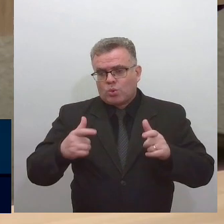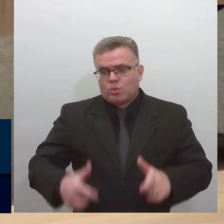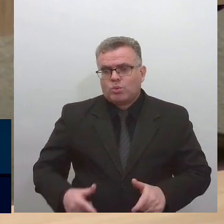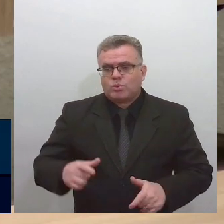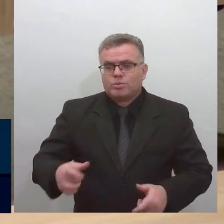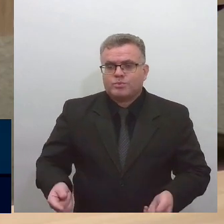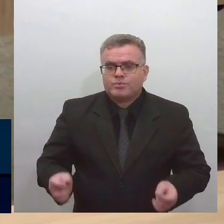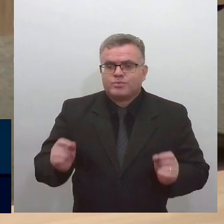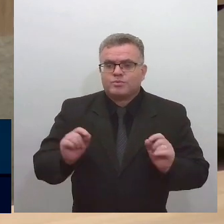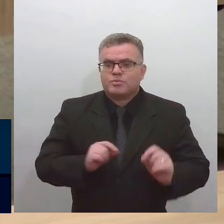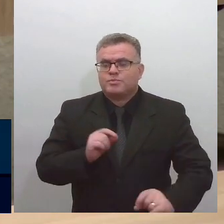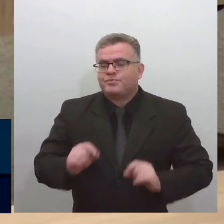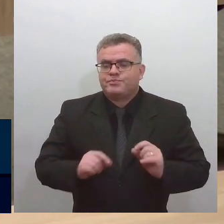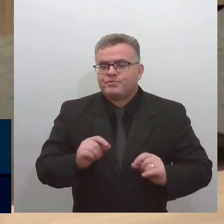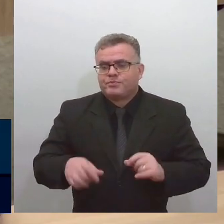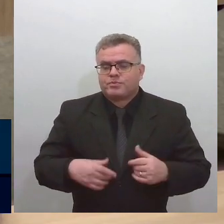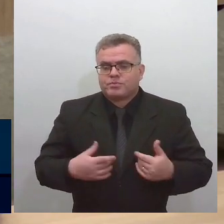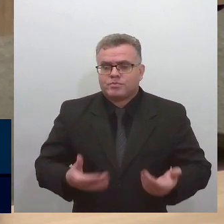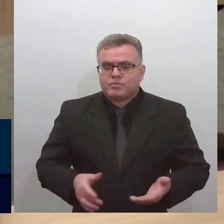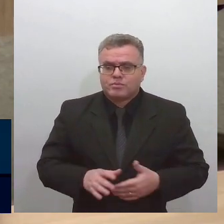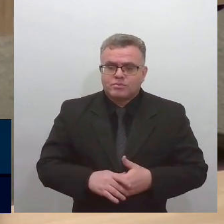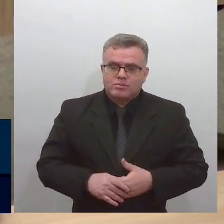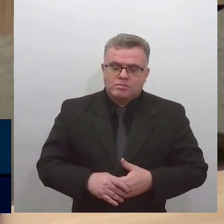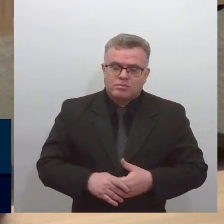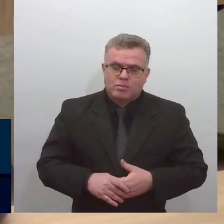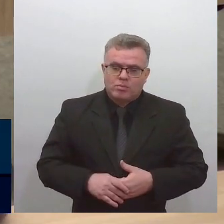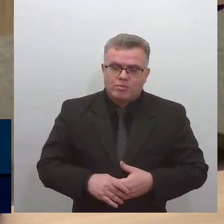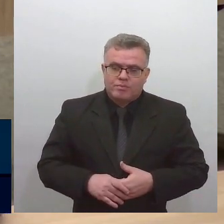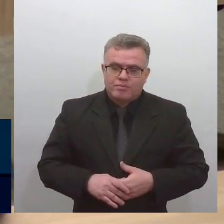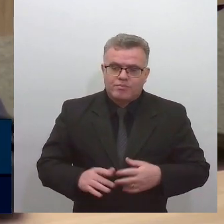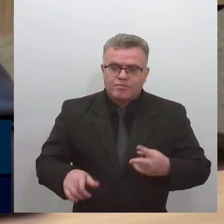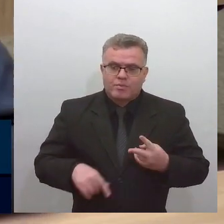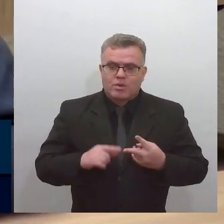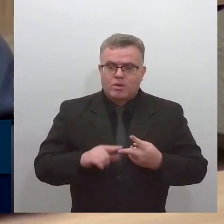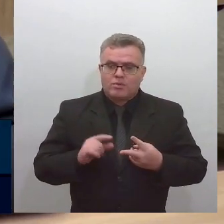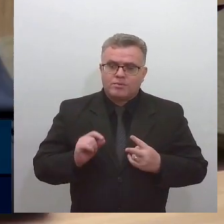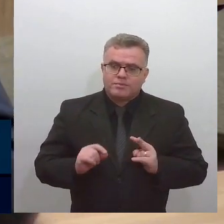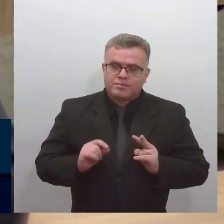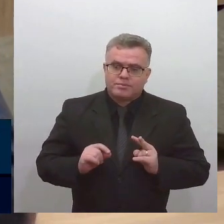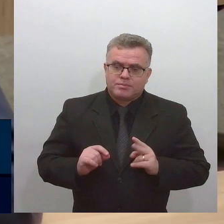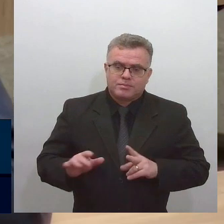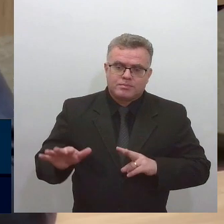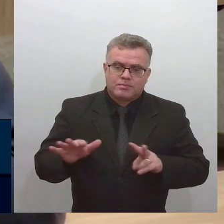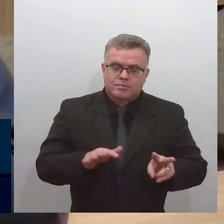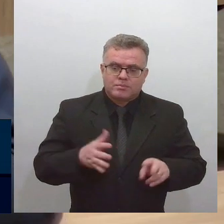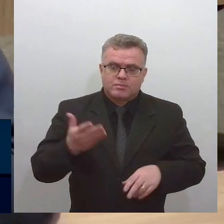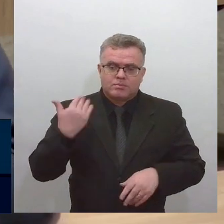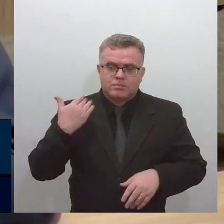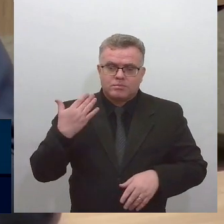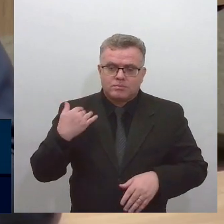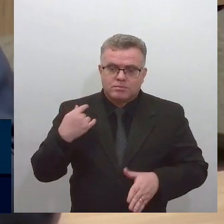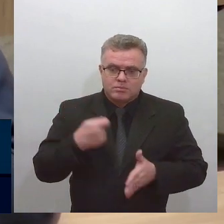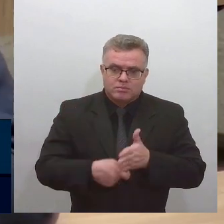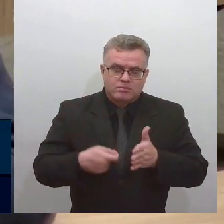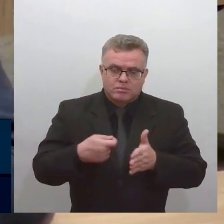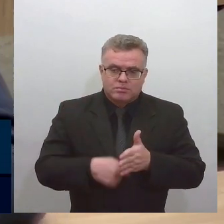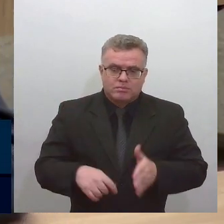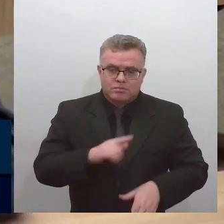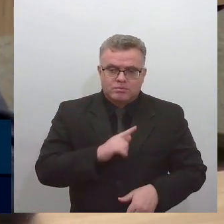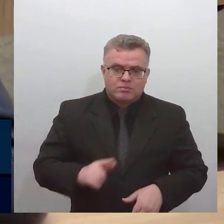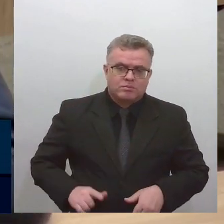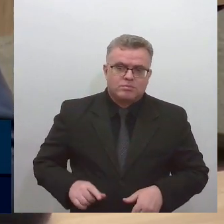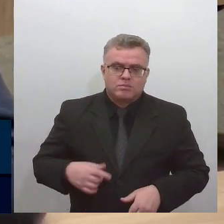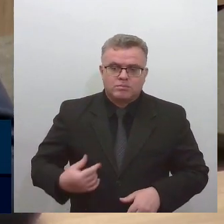passarelas nesse trajeto Outro ponto semana passada eu fiz uma cobrança ao governo do estado sobre a conclusão de uma